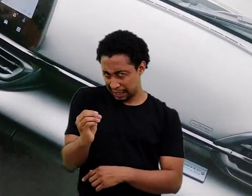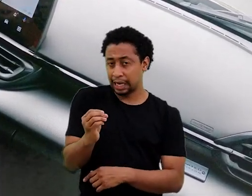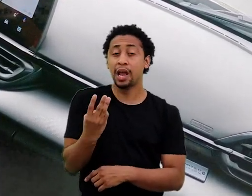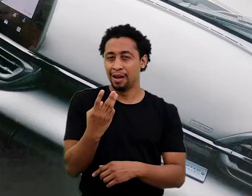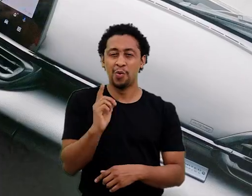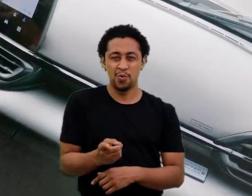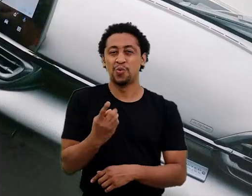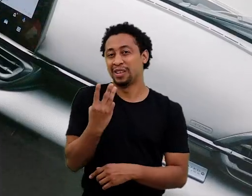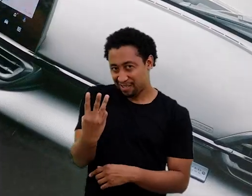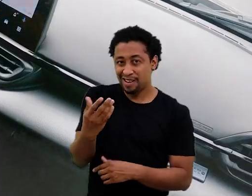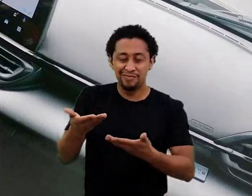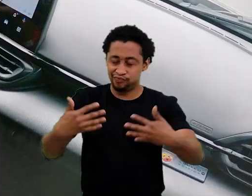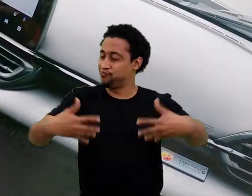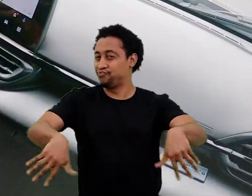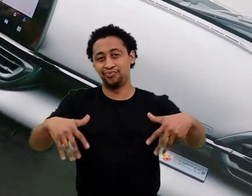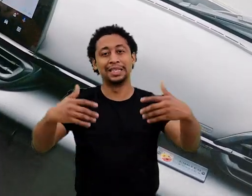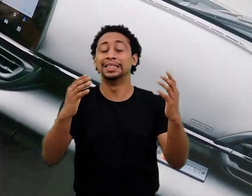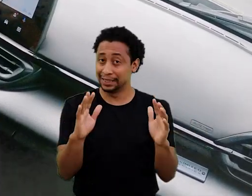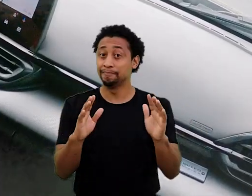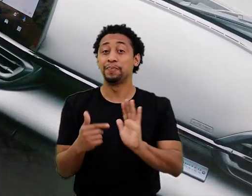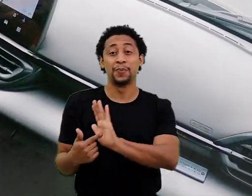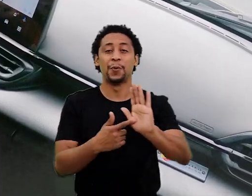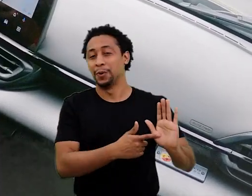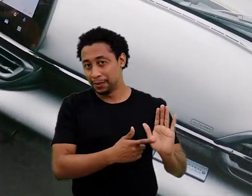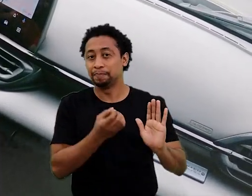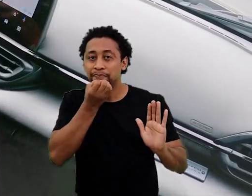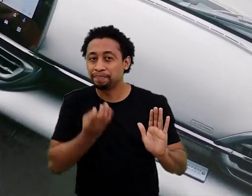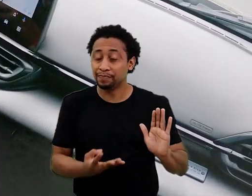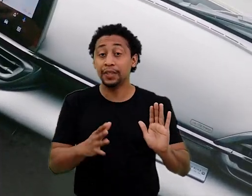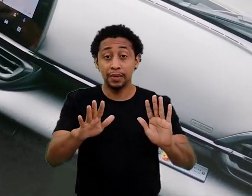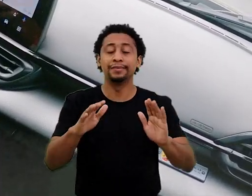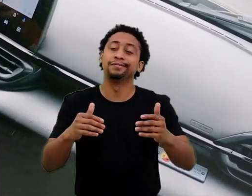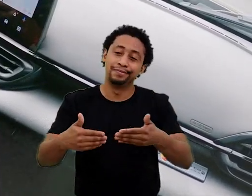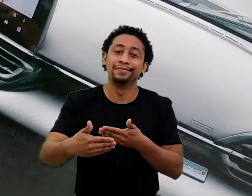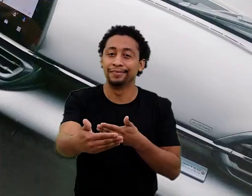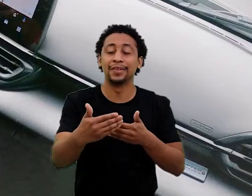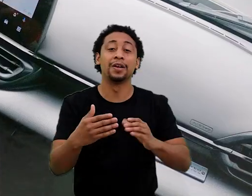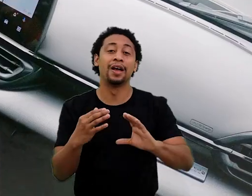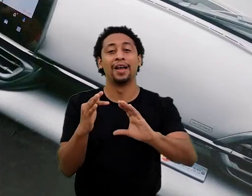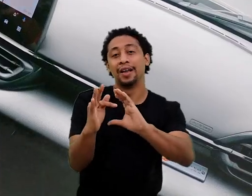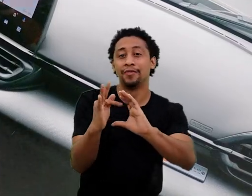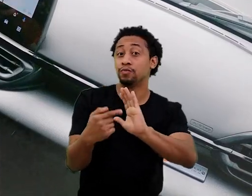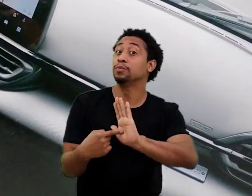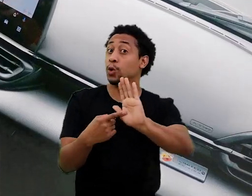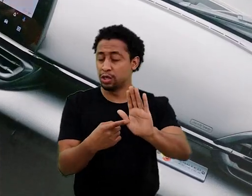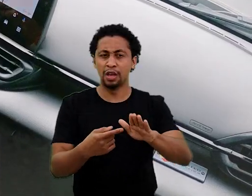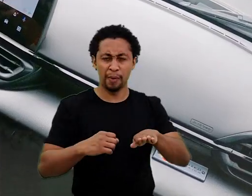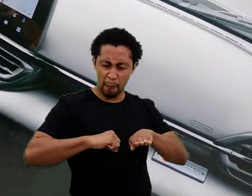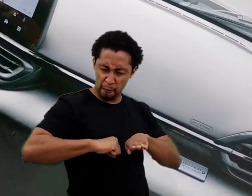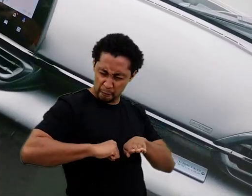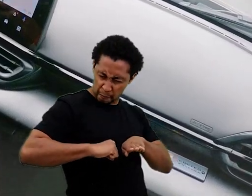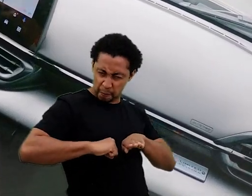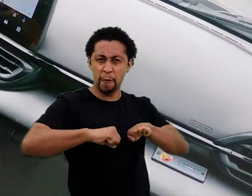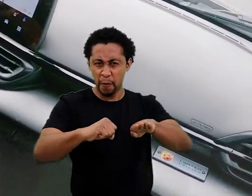força, então o cardápio acaba ficando mais completo. No final das contas, pessoal, aqui a Fiat está explorando os limites